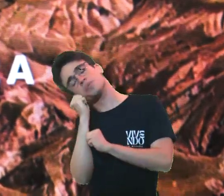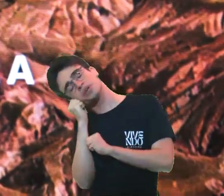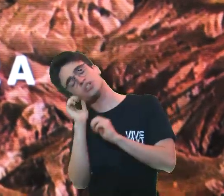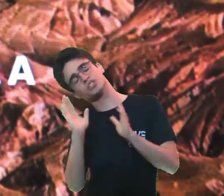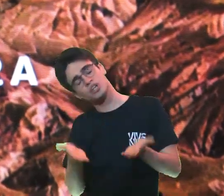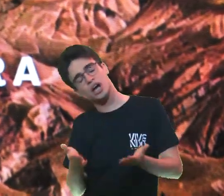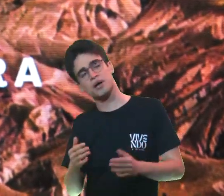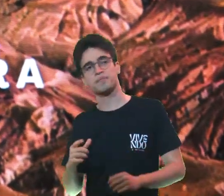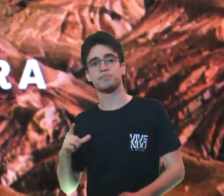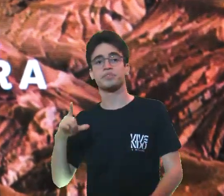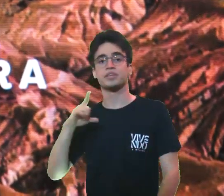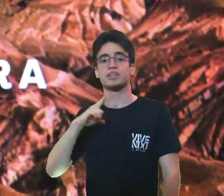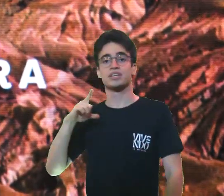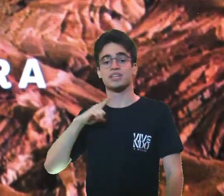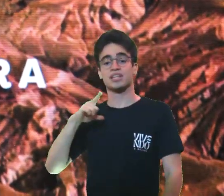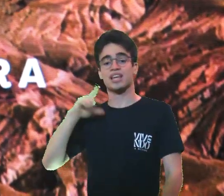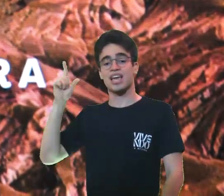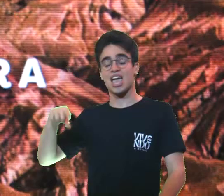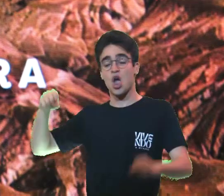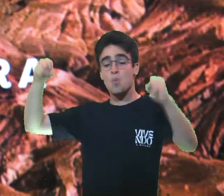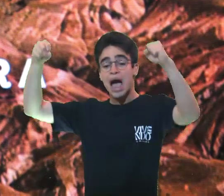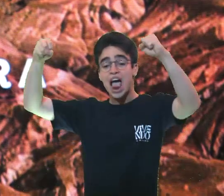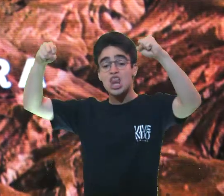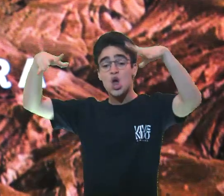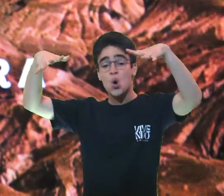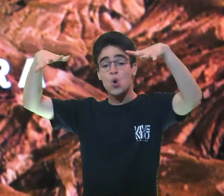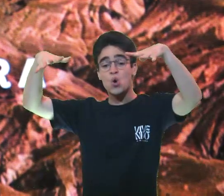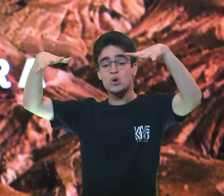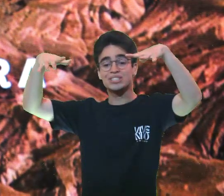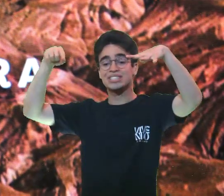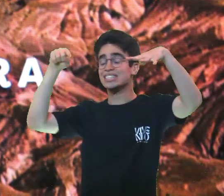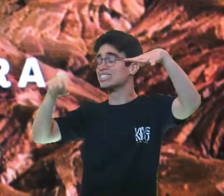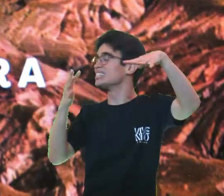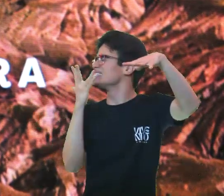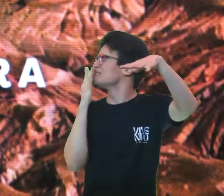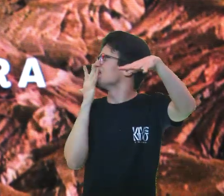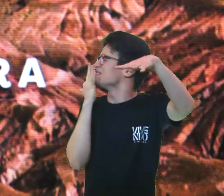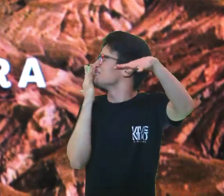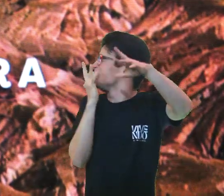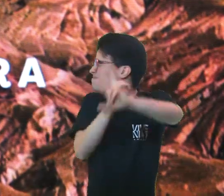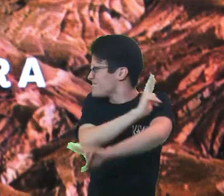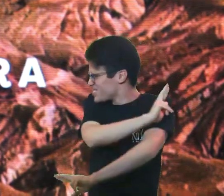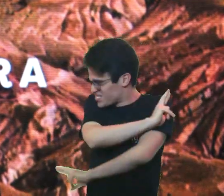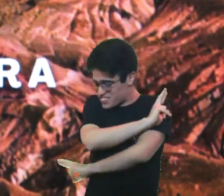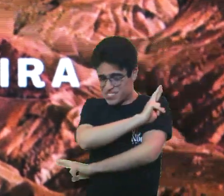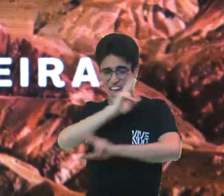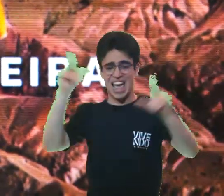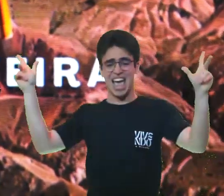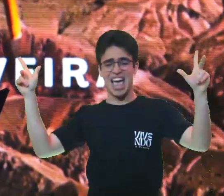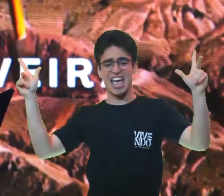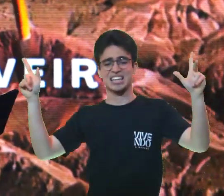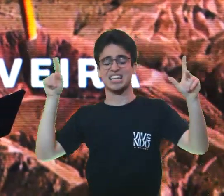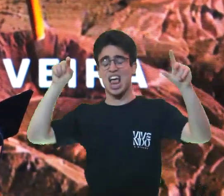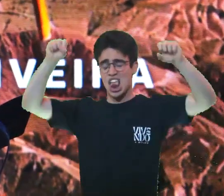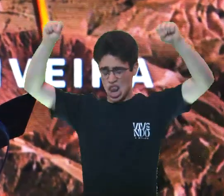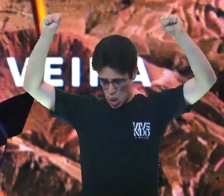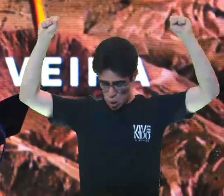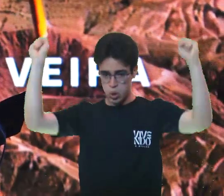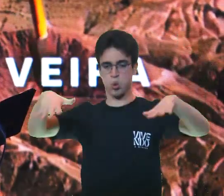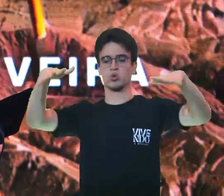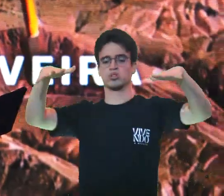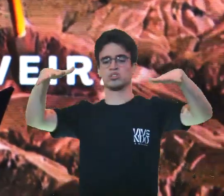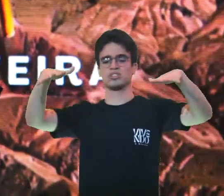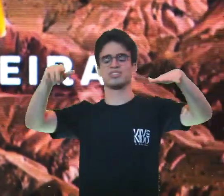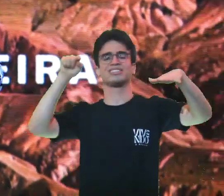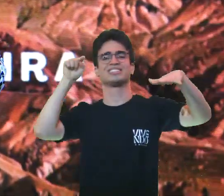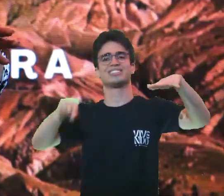Uma luz de cor totalmente diferente de tudo que ela já tinha visto ilumina o